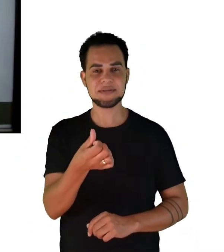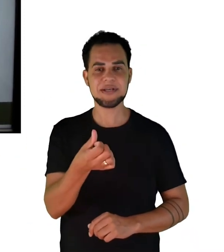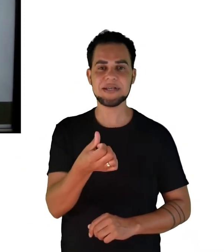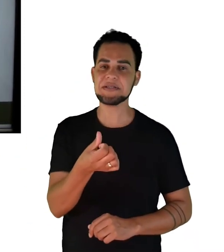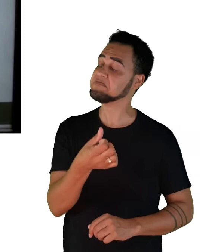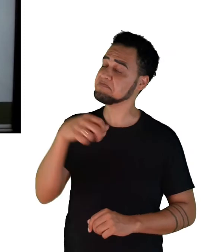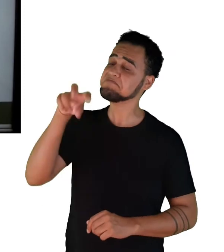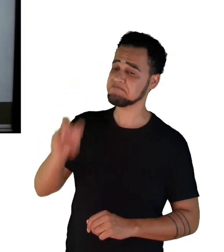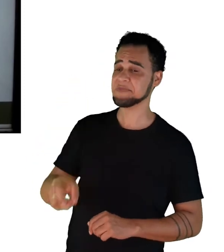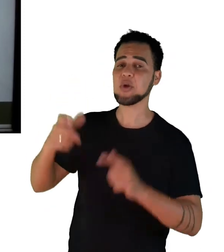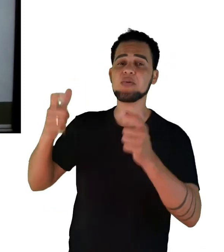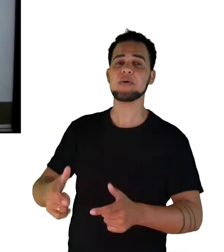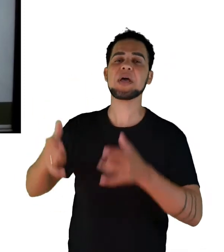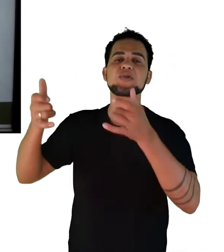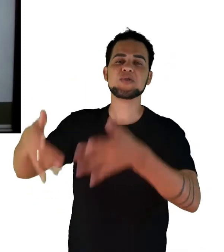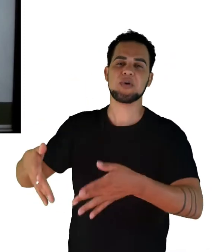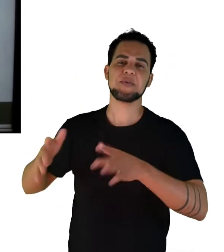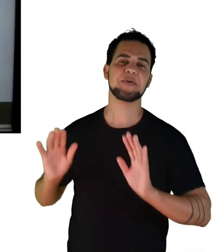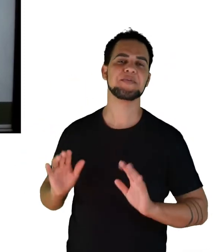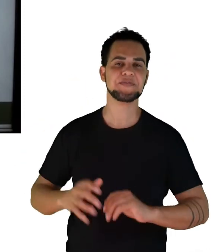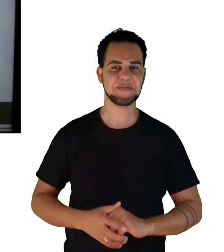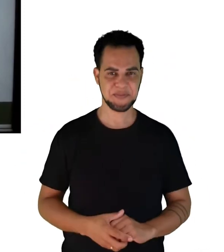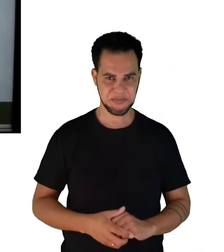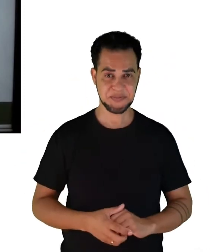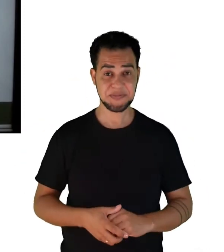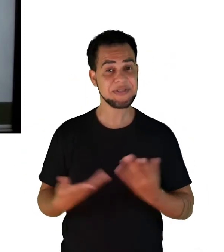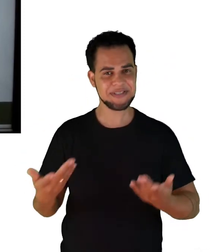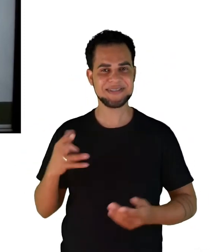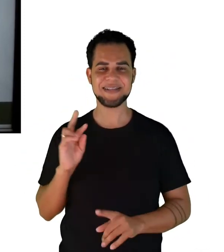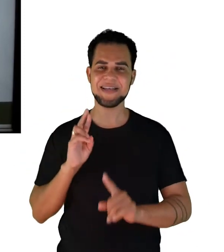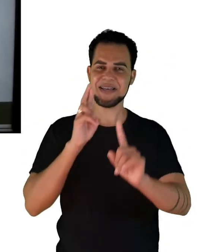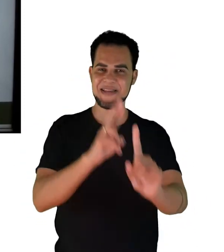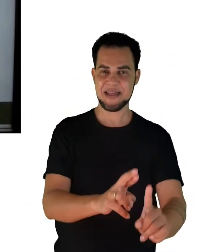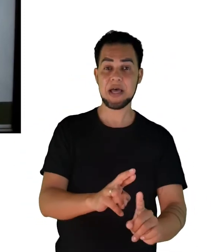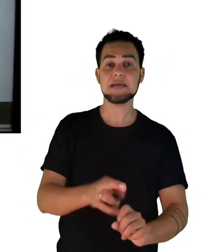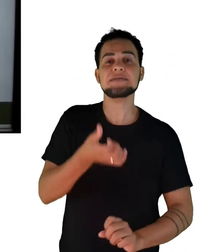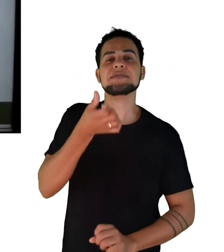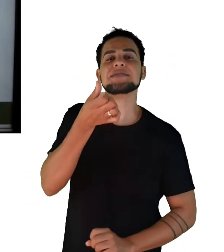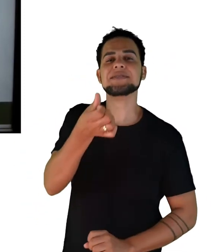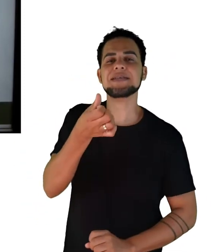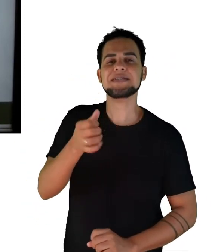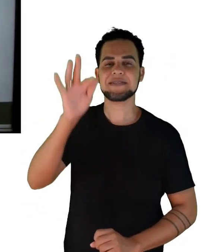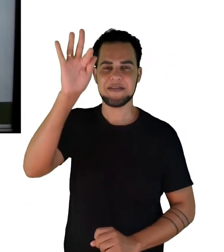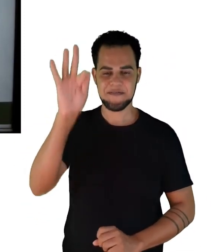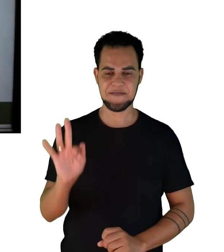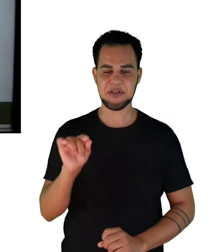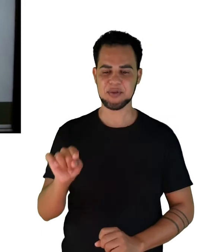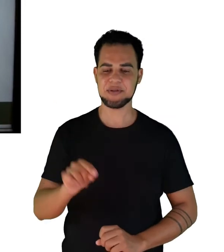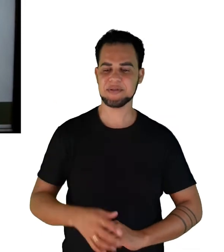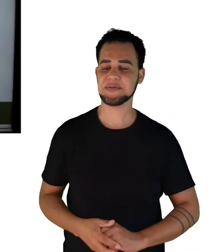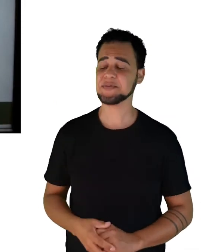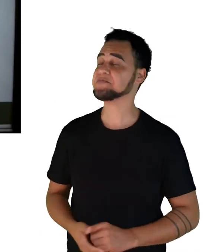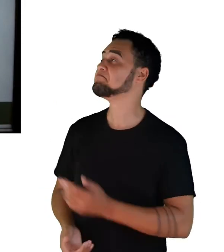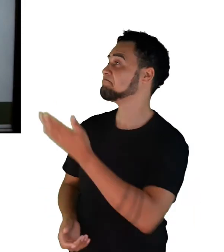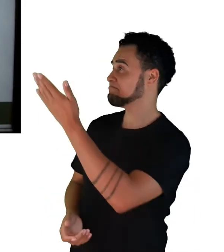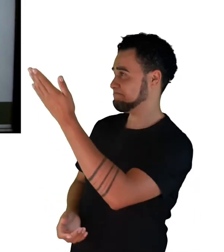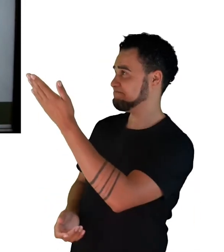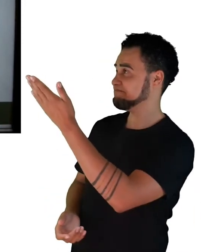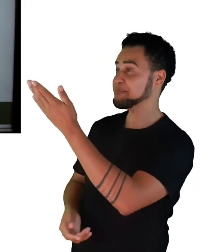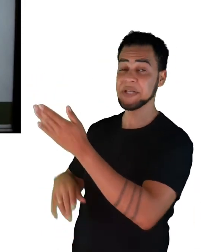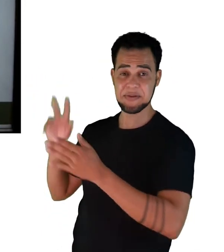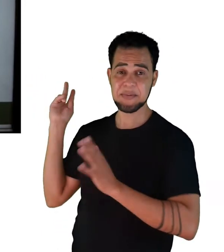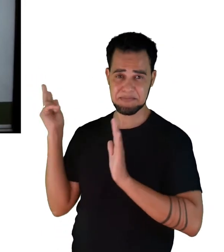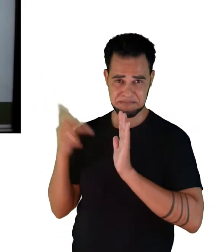que sentar no lugar que sobrou para ele. Isso é representado por 6 fatorial. Então, na verdade, pelo